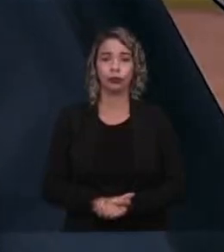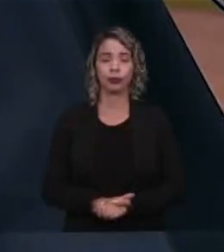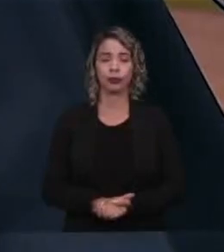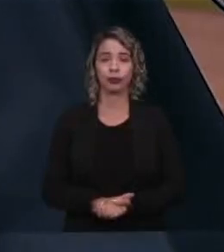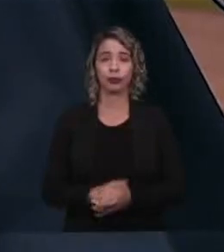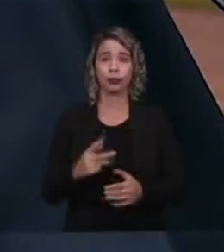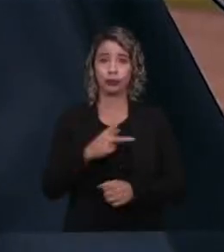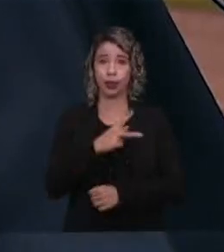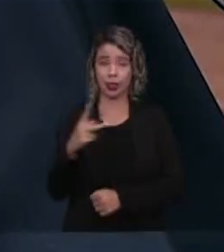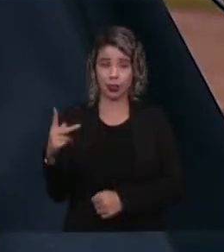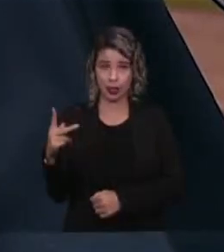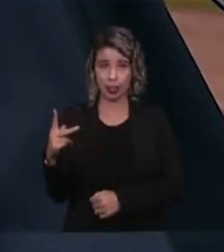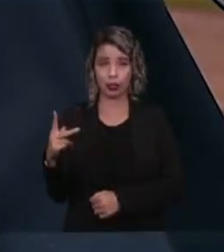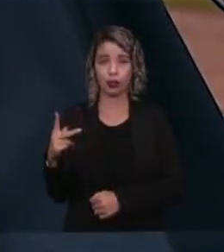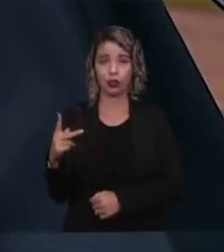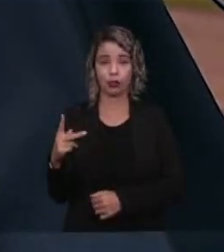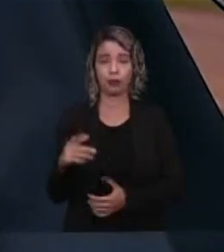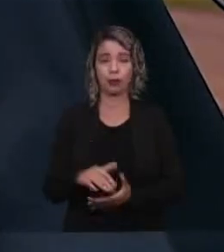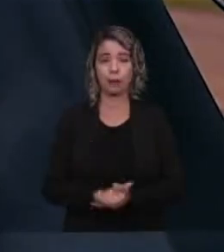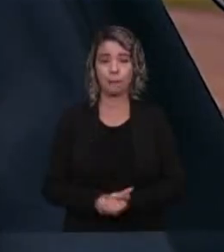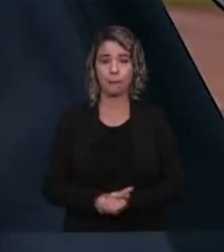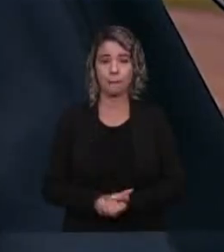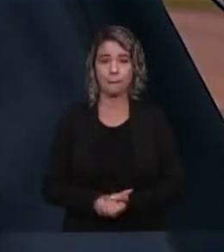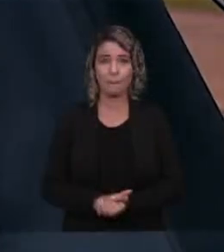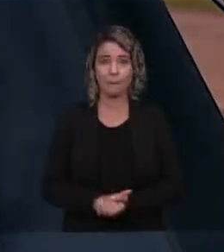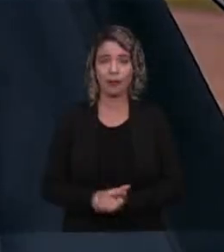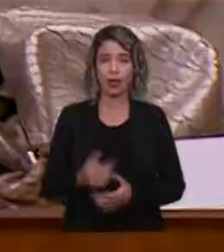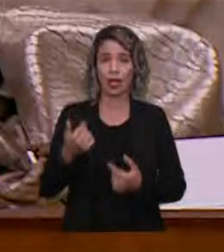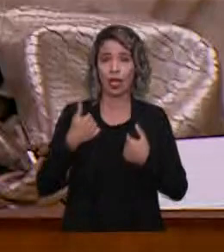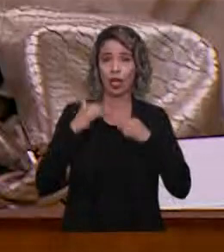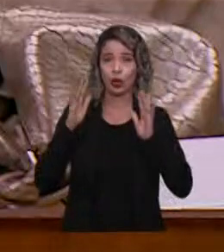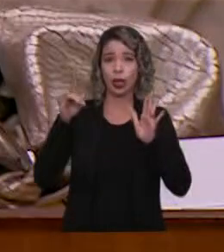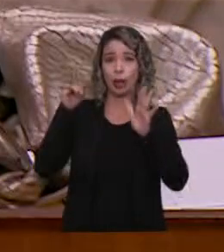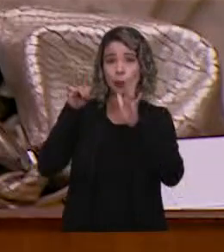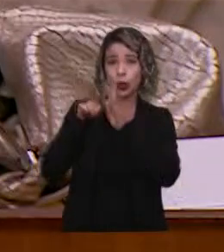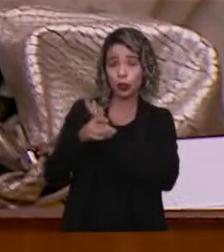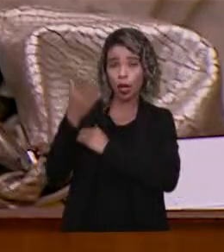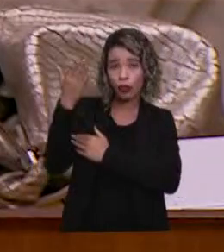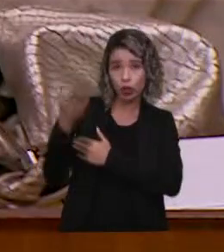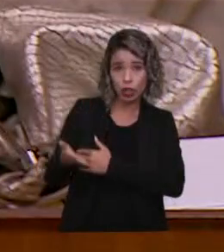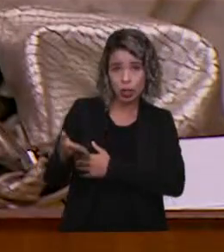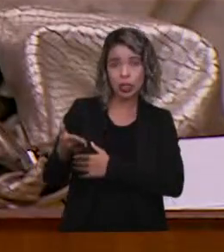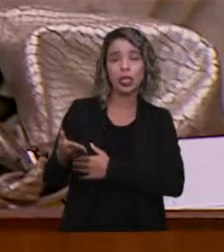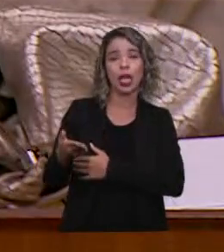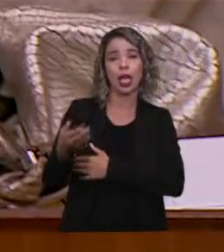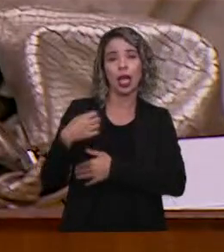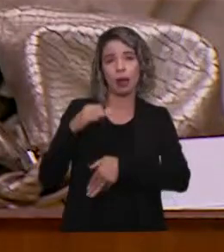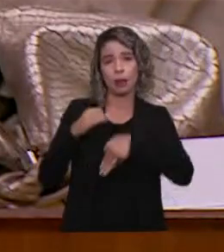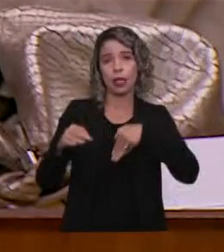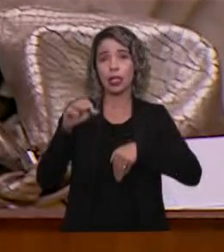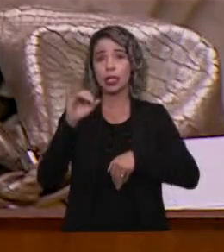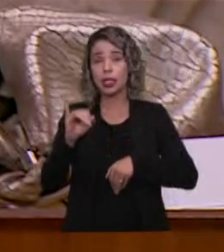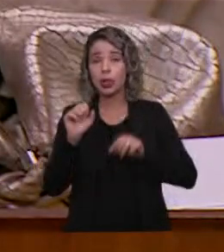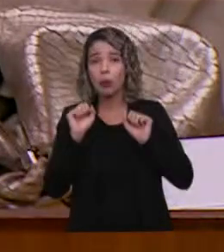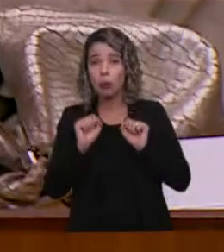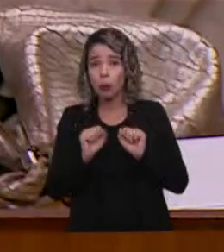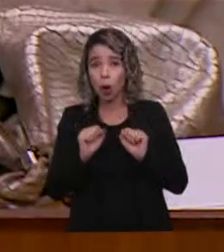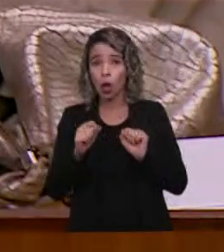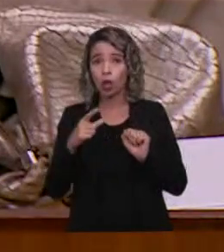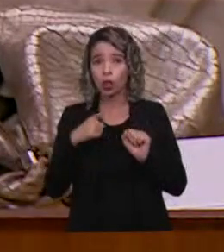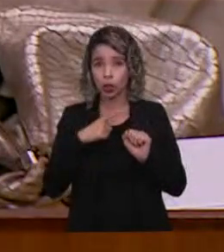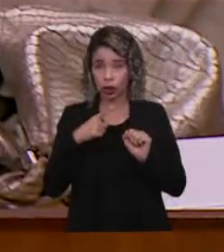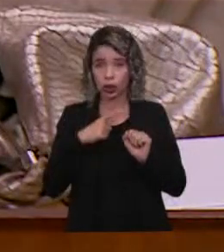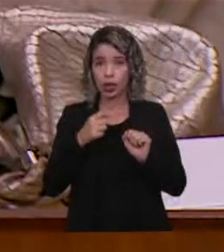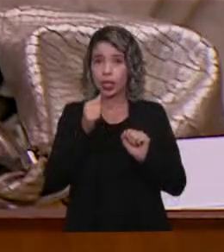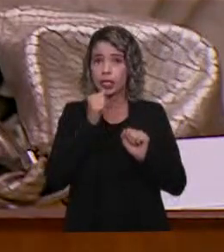2018. Senhora Presidente, tem umas páginas. Eu ia perguntar à Vossa Excelência, ministro Nunes Marques, se haveria possibilidade,